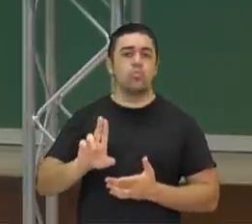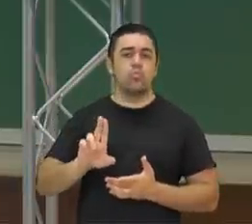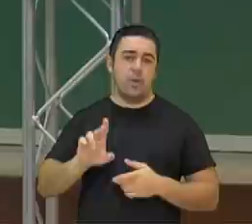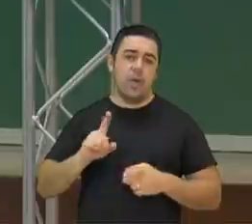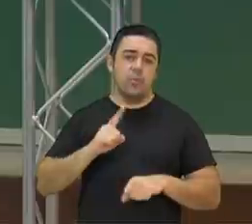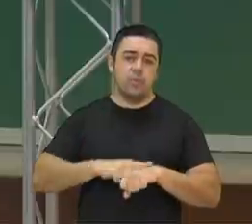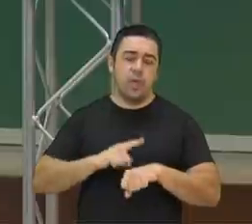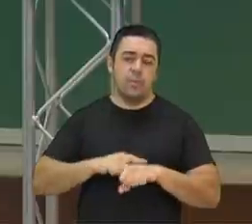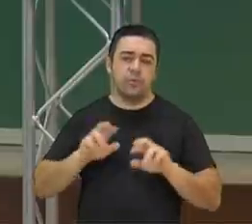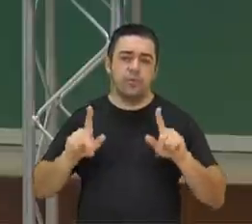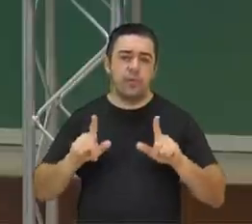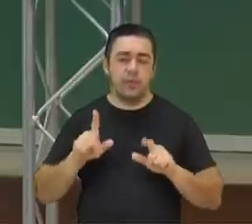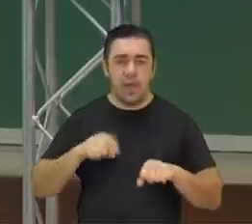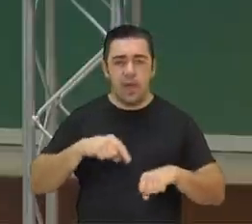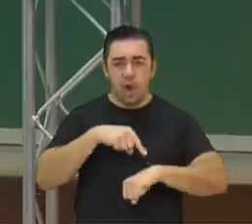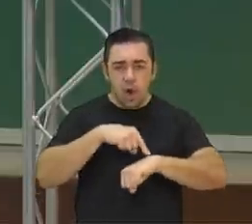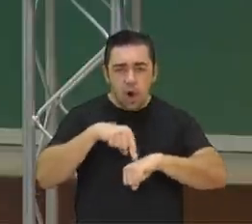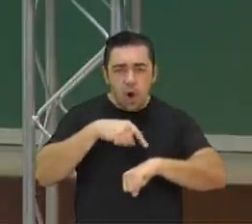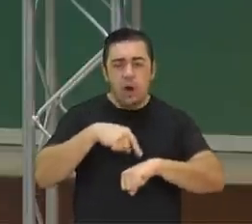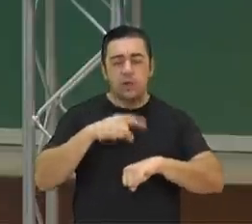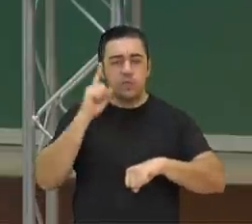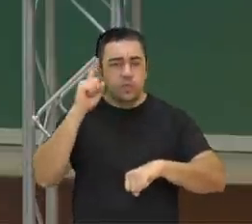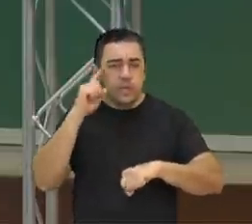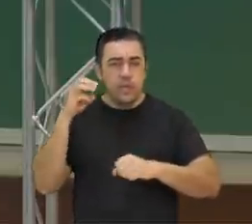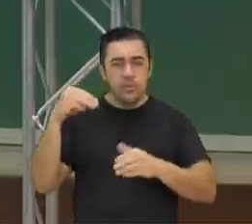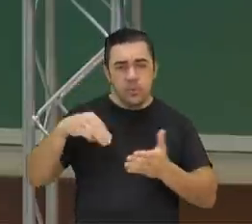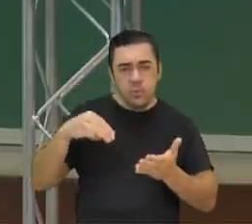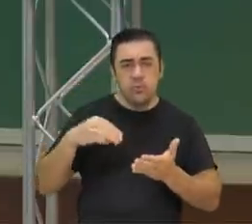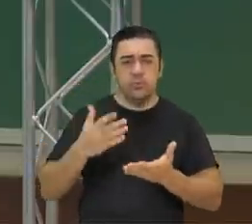né? Que são as horas do dia, os minutos e etc.